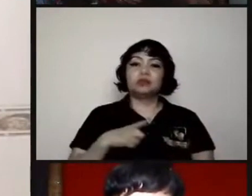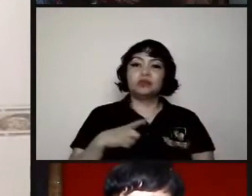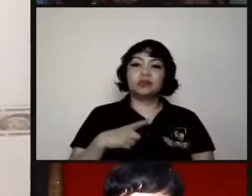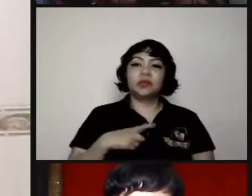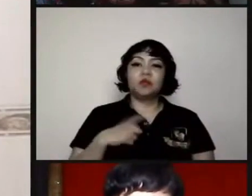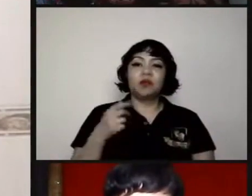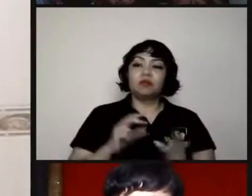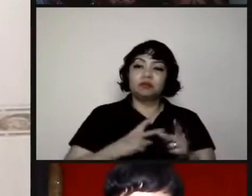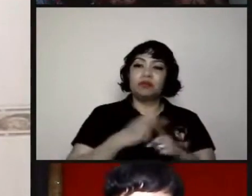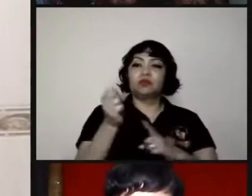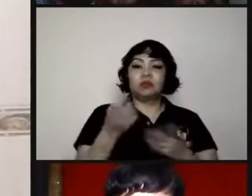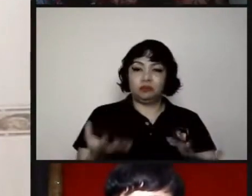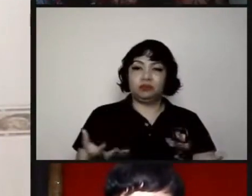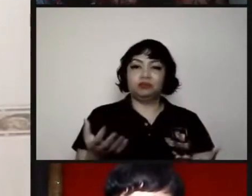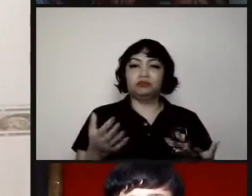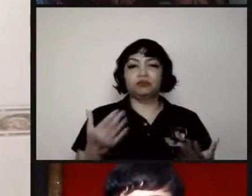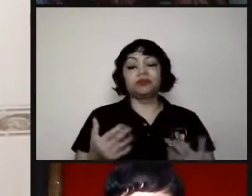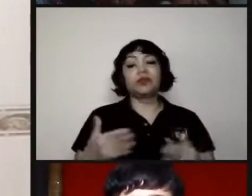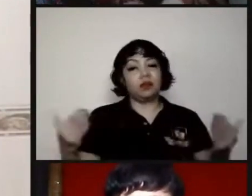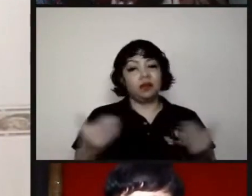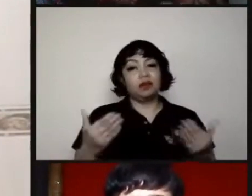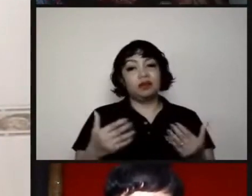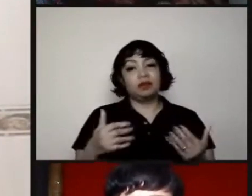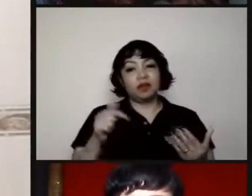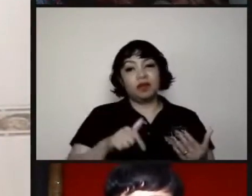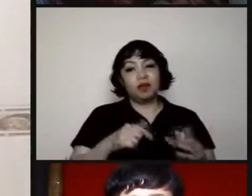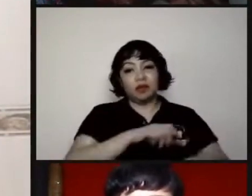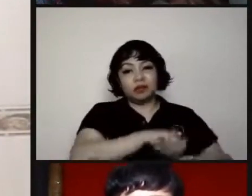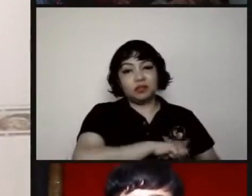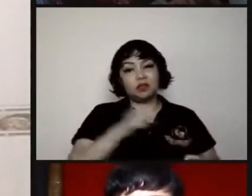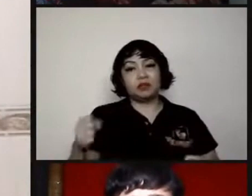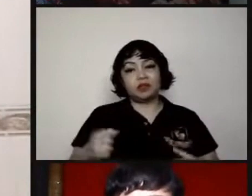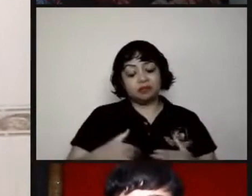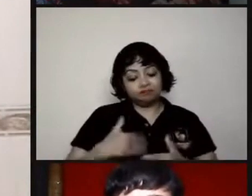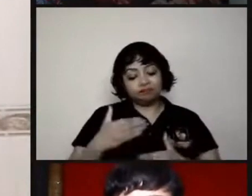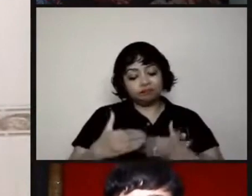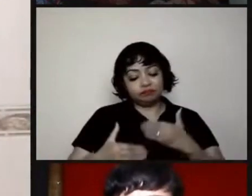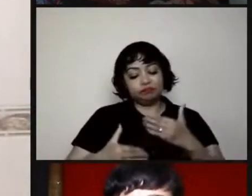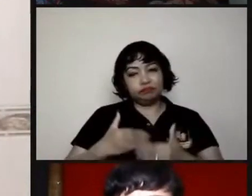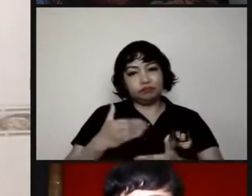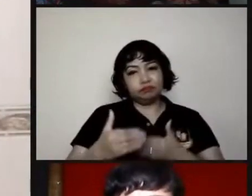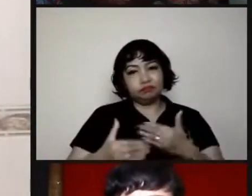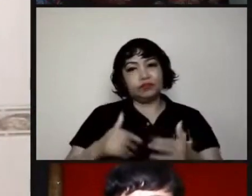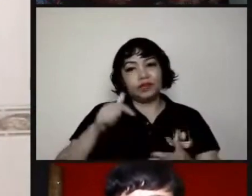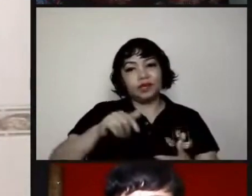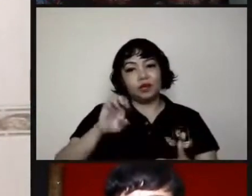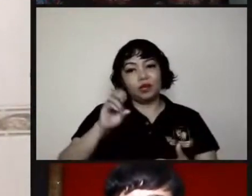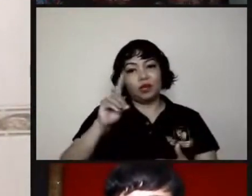passa por essa independência. É um pequenino passo, né? E aqui o Eduardo falando,